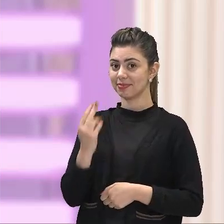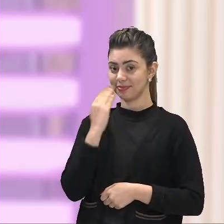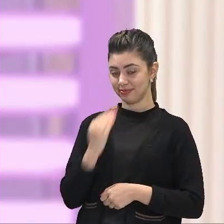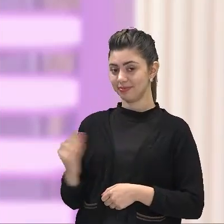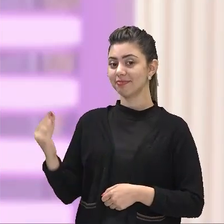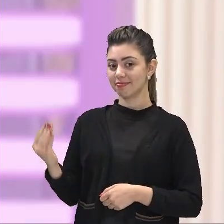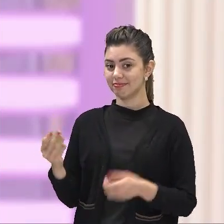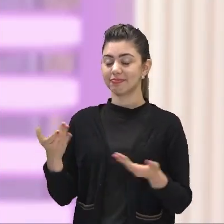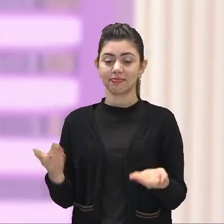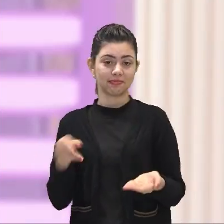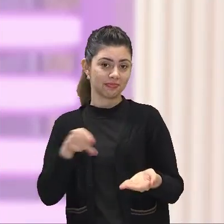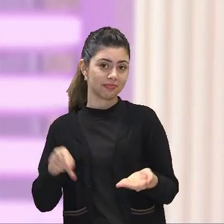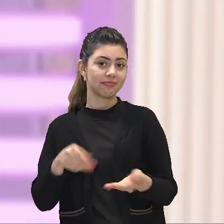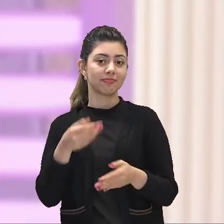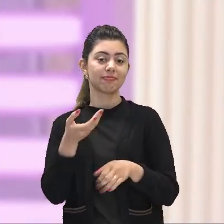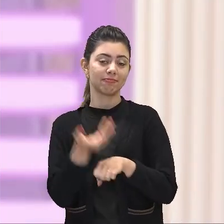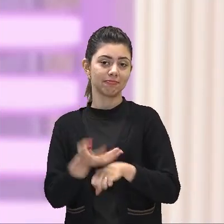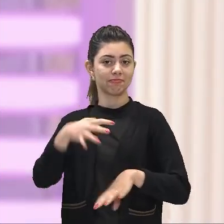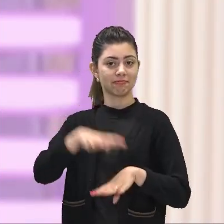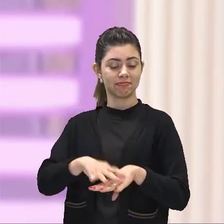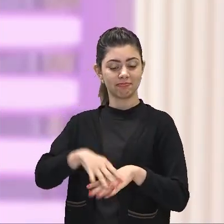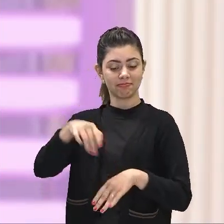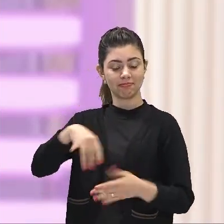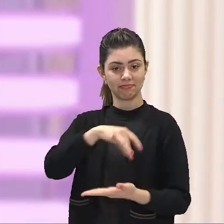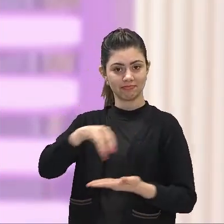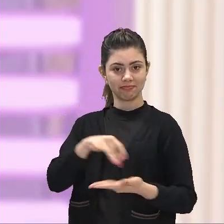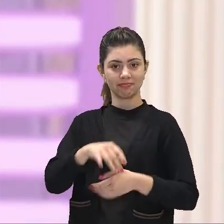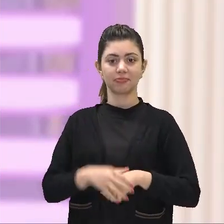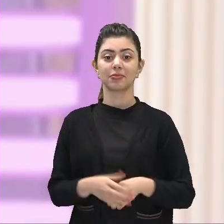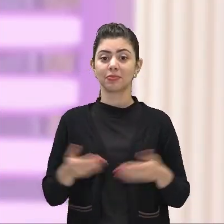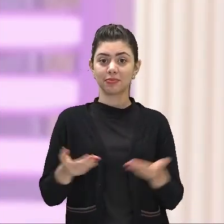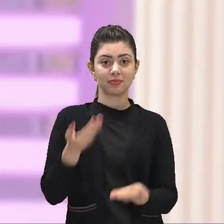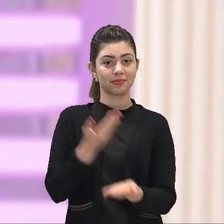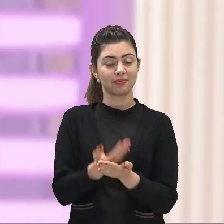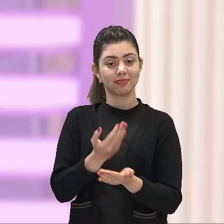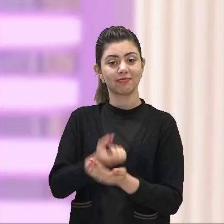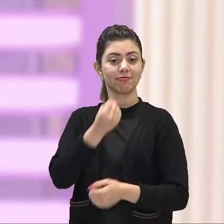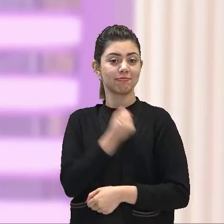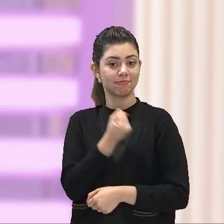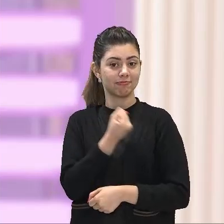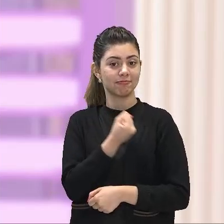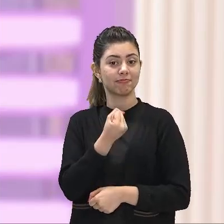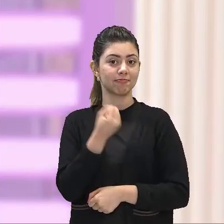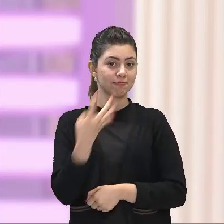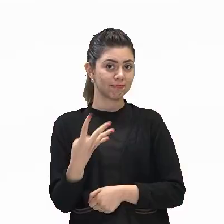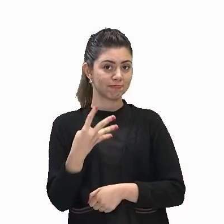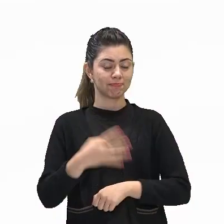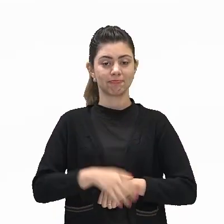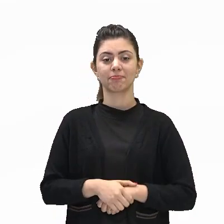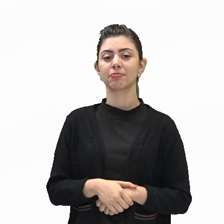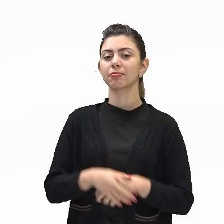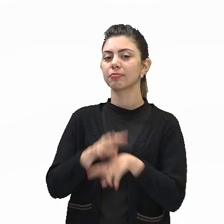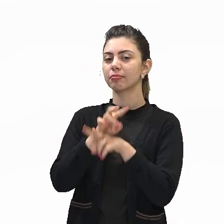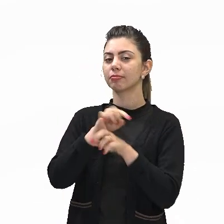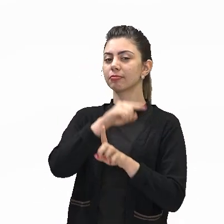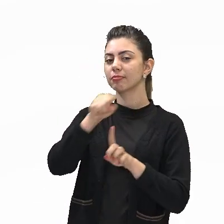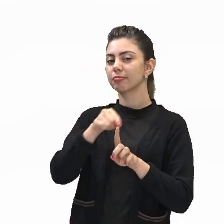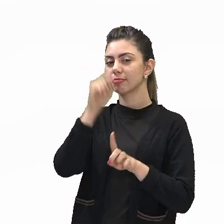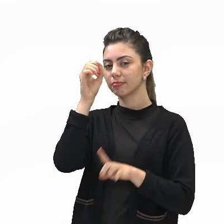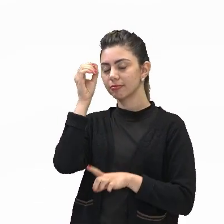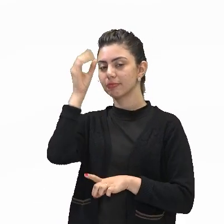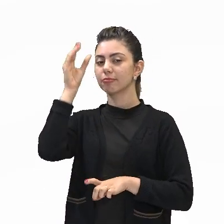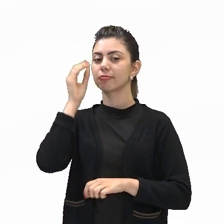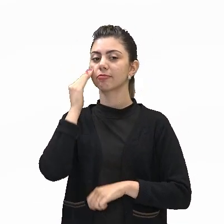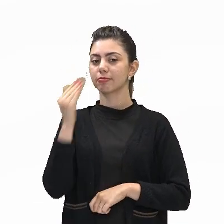Silva, professor de matemática aqui do Centro de Mídias, e esta é a nossa aula de número 4, que tem como objeto de